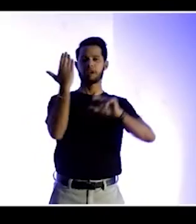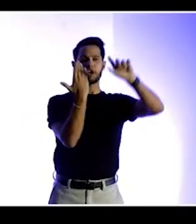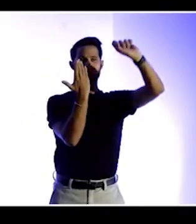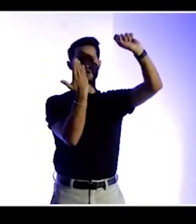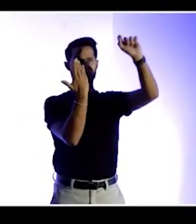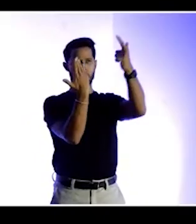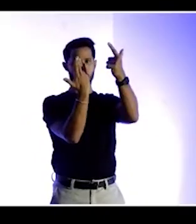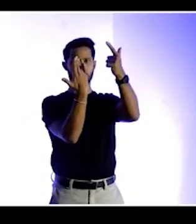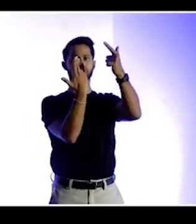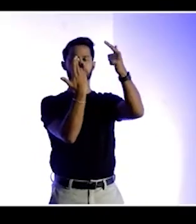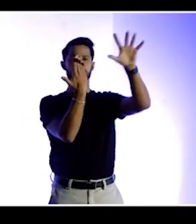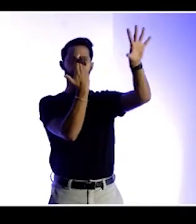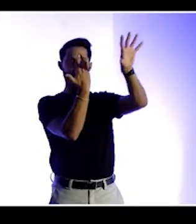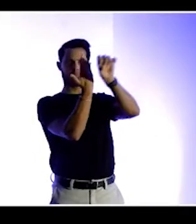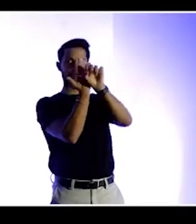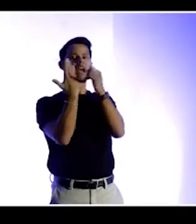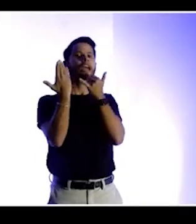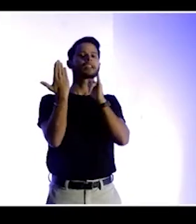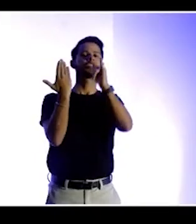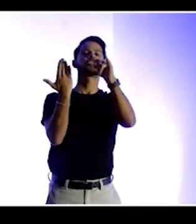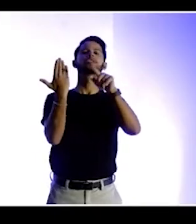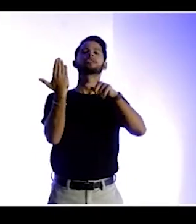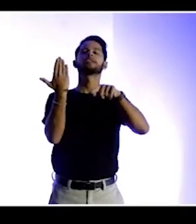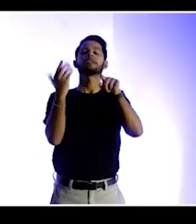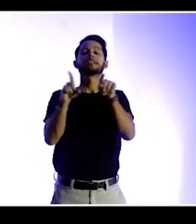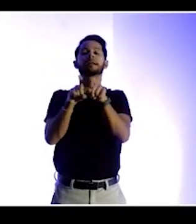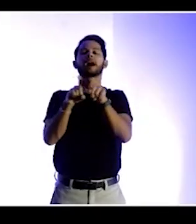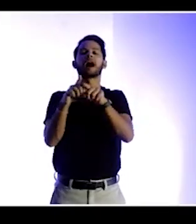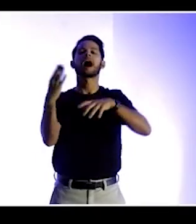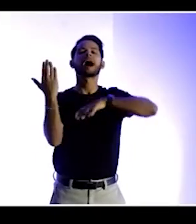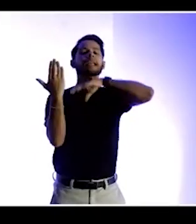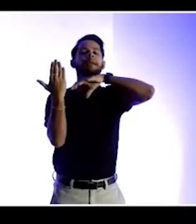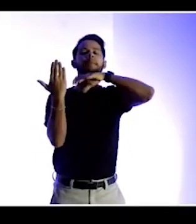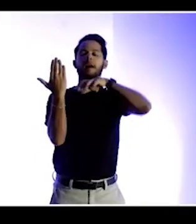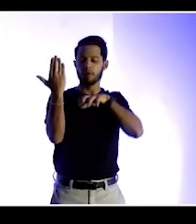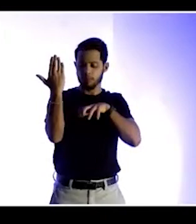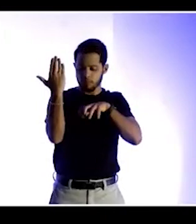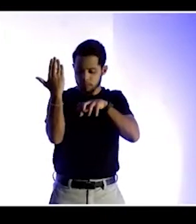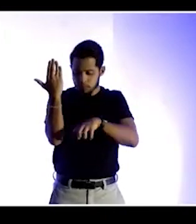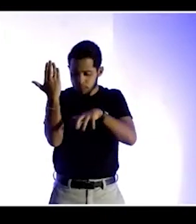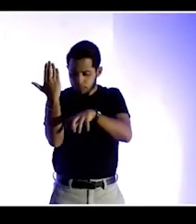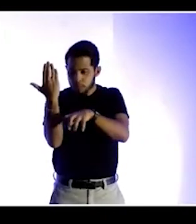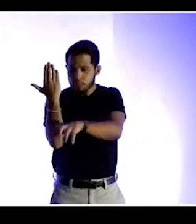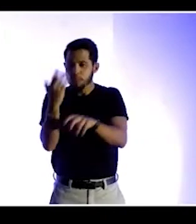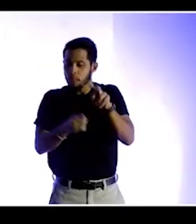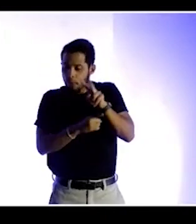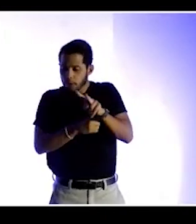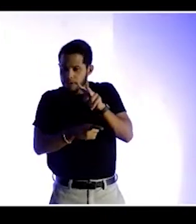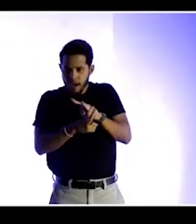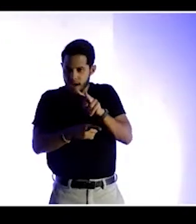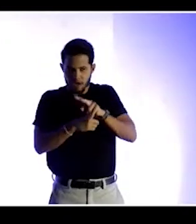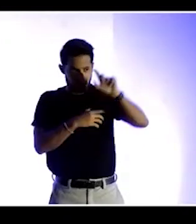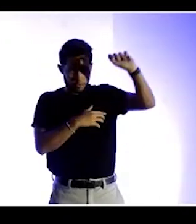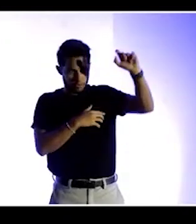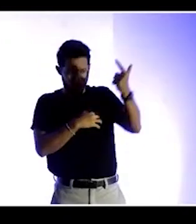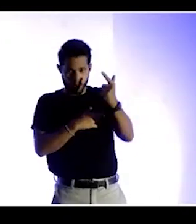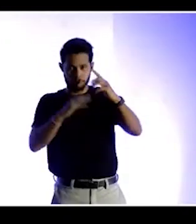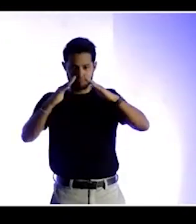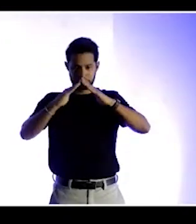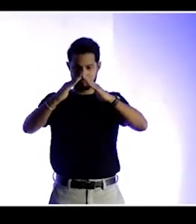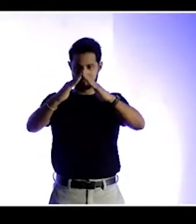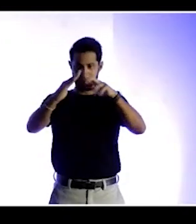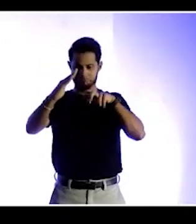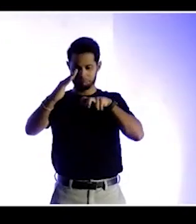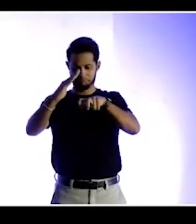convivência entre a agricultura e a geração de energia simultaneamente. E, de novo, sem ocupar nenhuma área adicional.